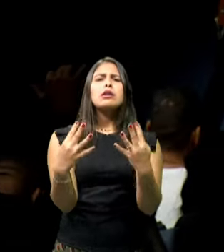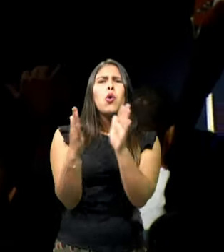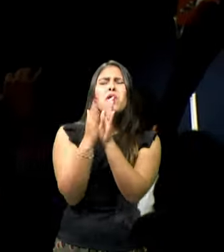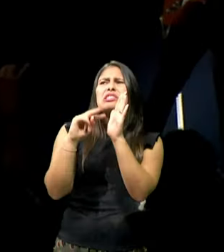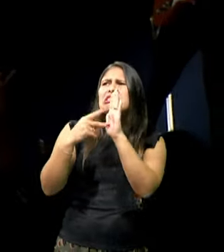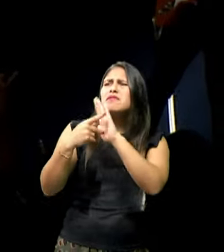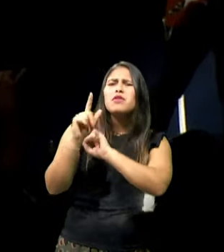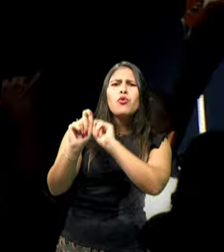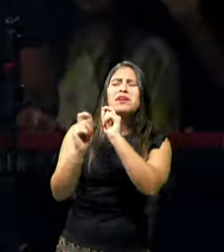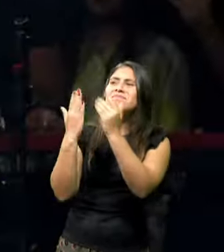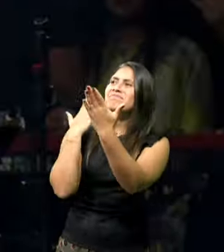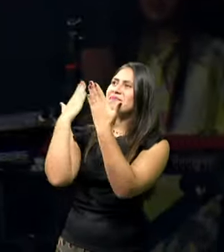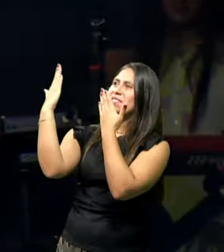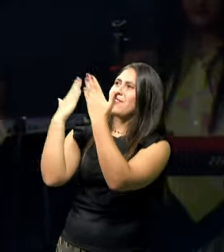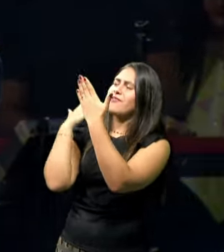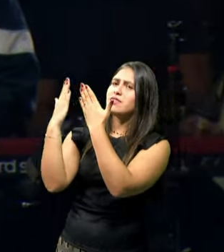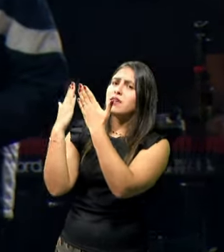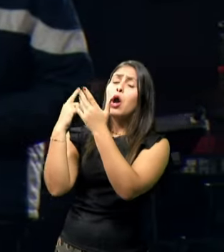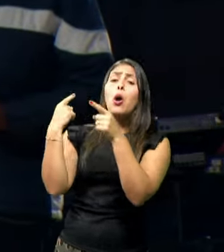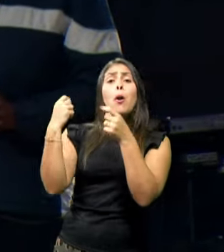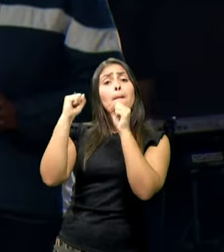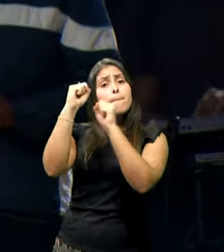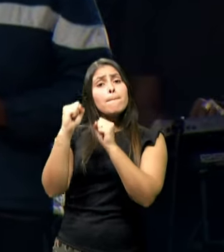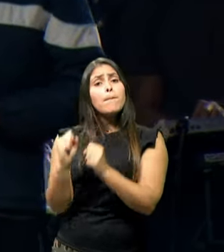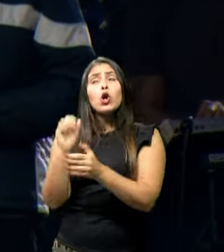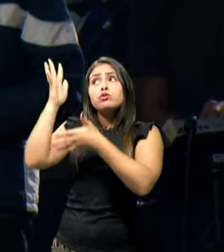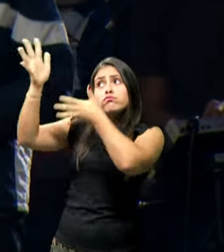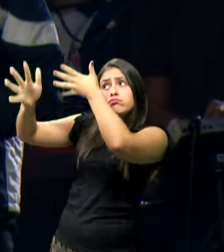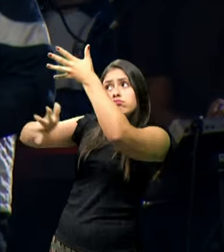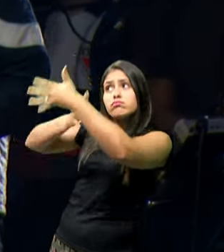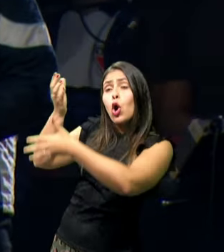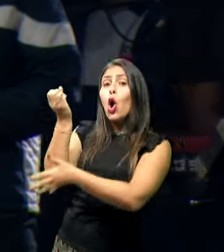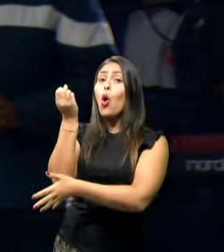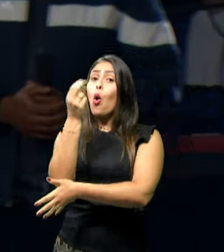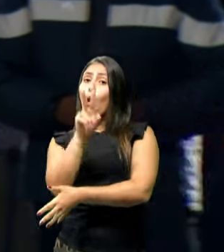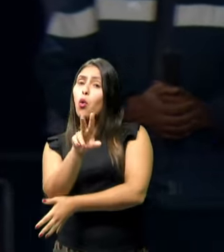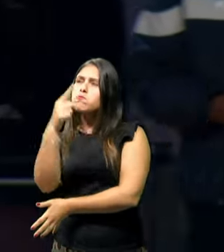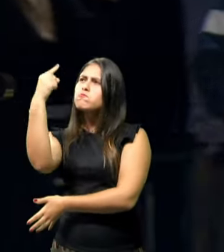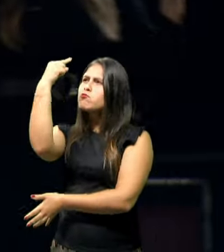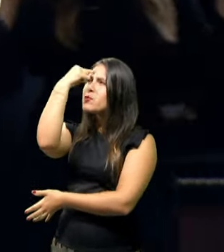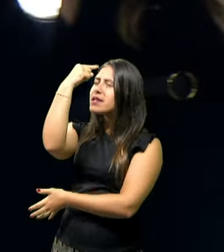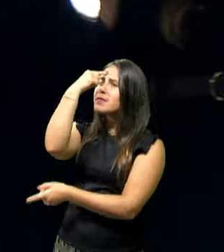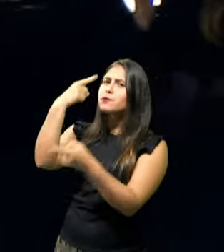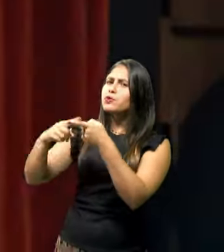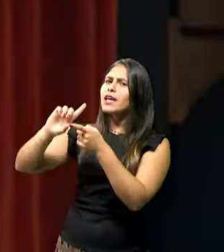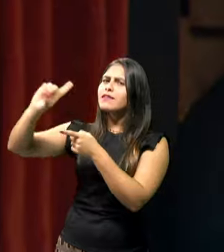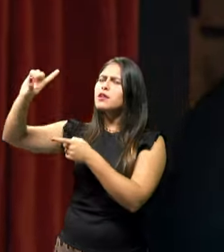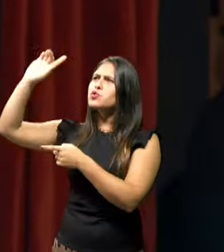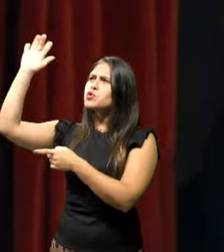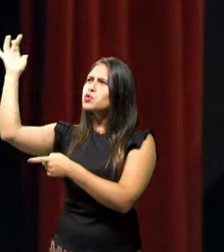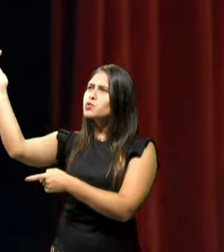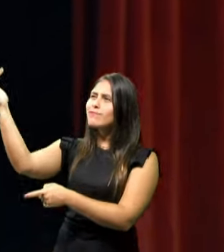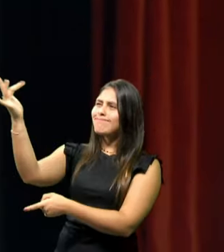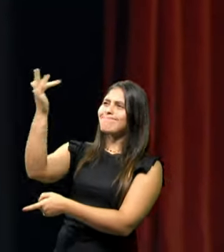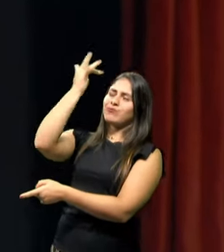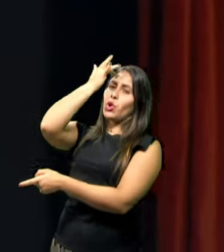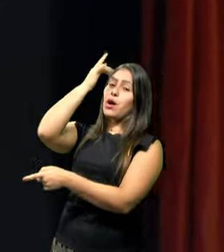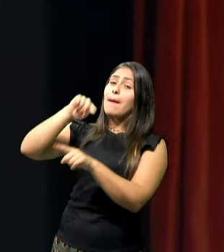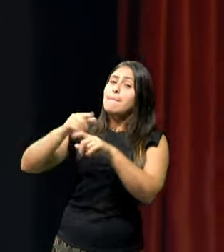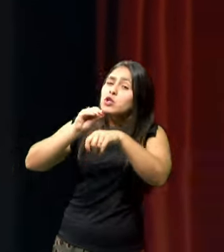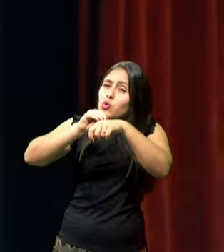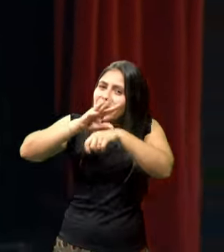Deus. Você pode falar com palavras ou com a mente, porque Deus é onisciente. Ele penetra na mente humana. Mas vou te dar uma dica.